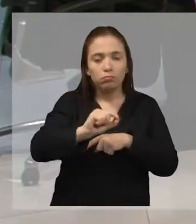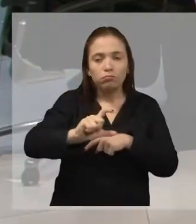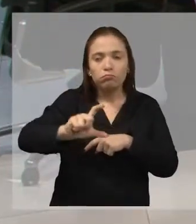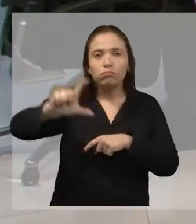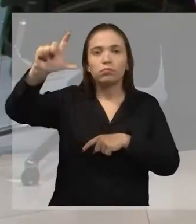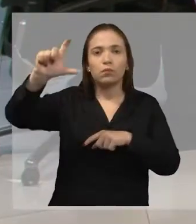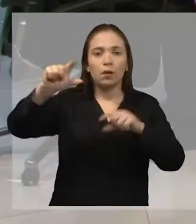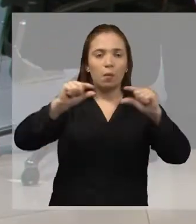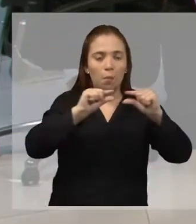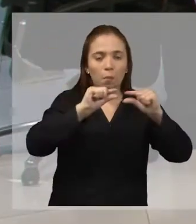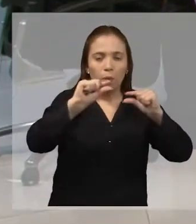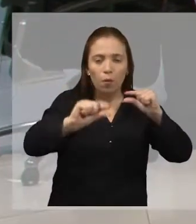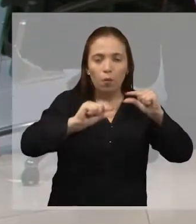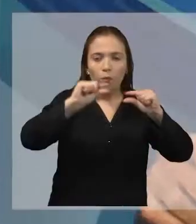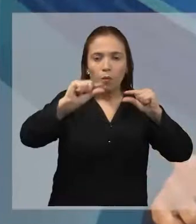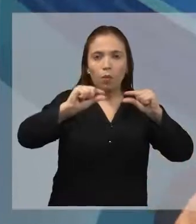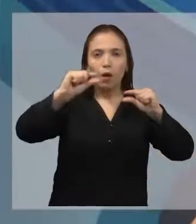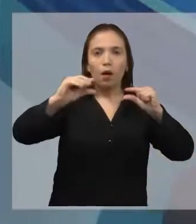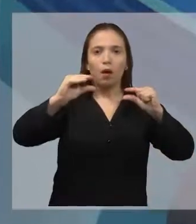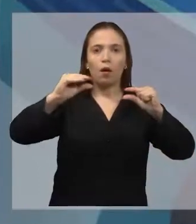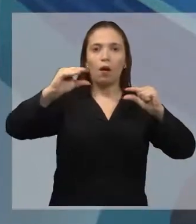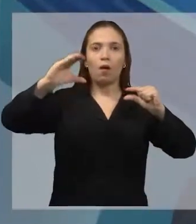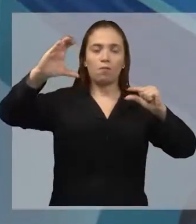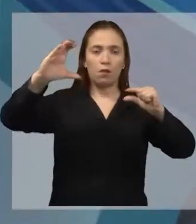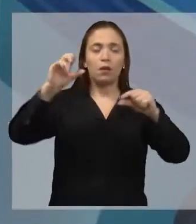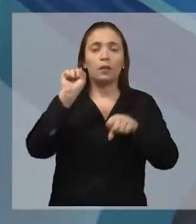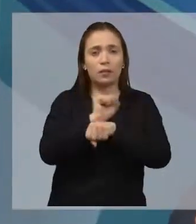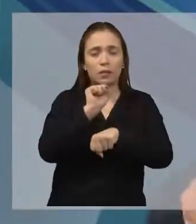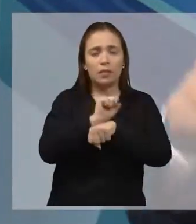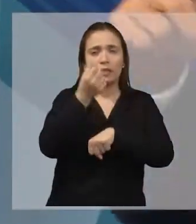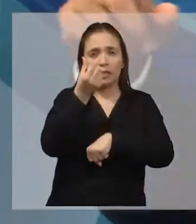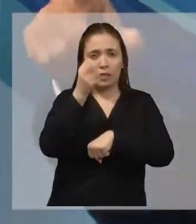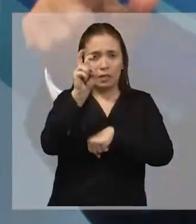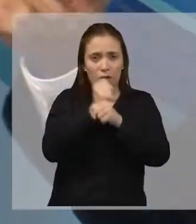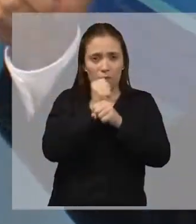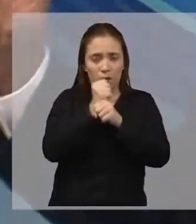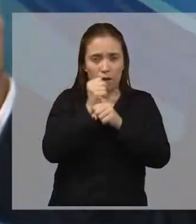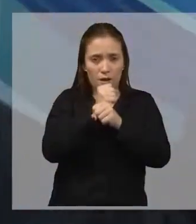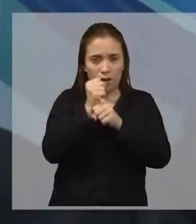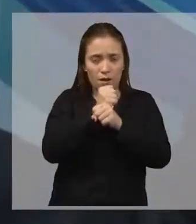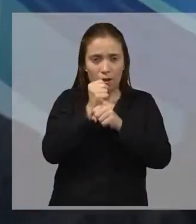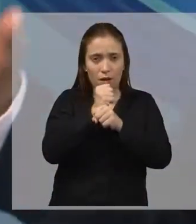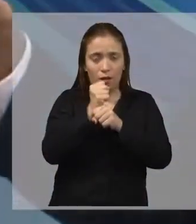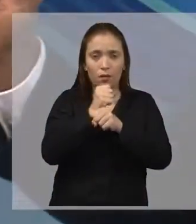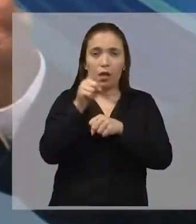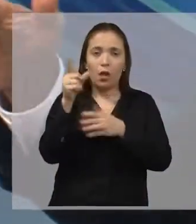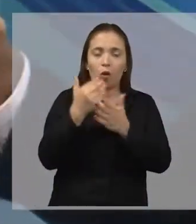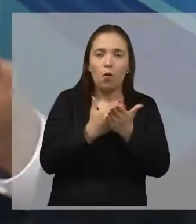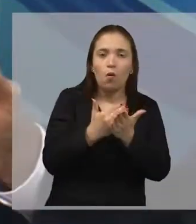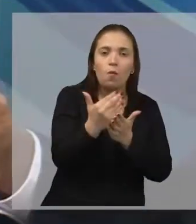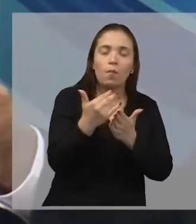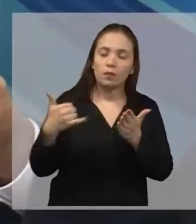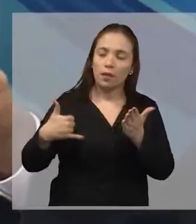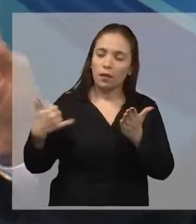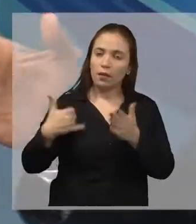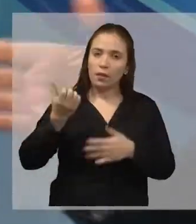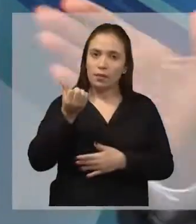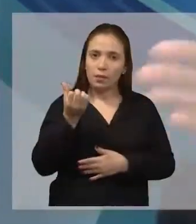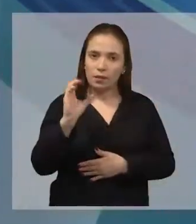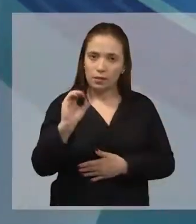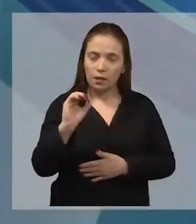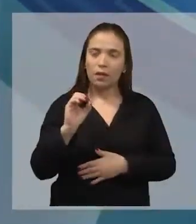certa personalidade, se pensou, nem se propôs, nem se reivindicou, mesmo aquelas figuras que se apresentam como representantes